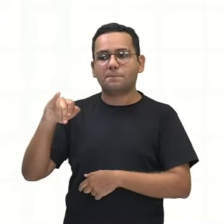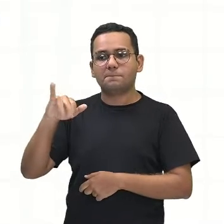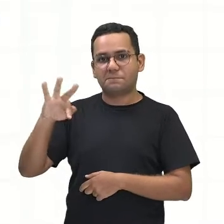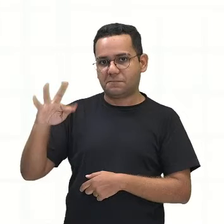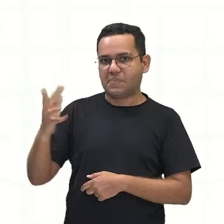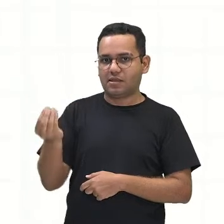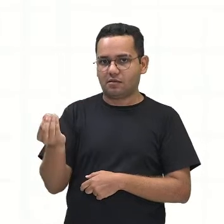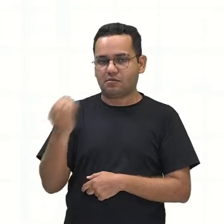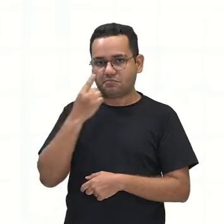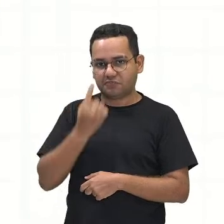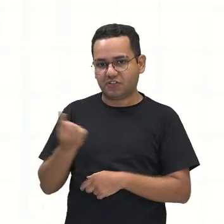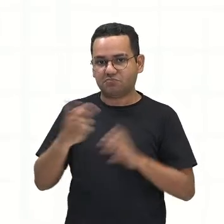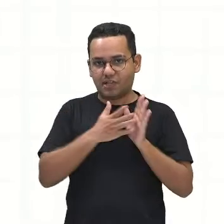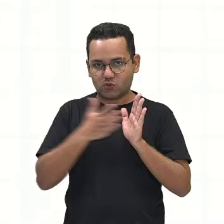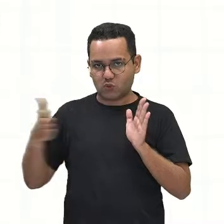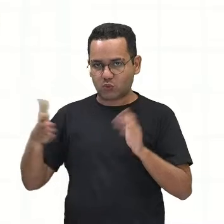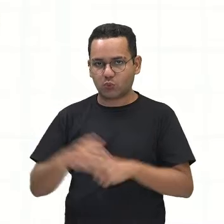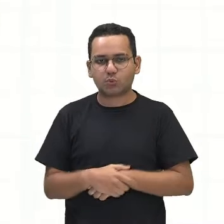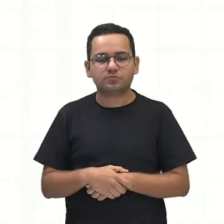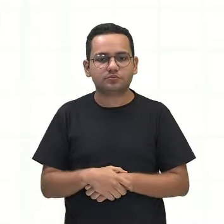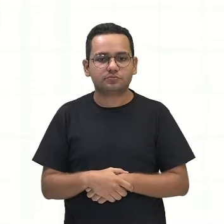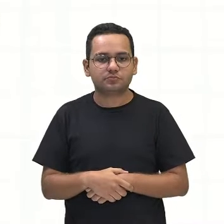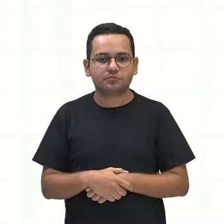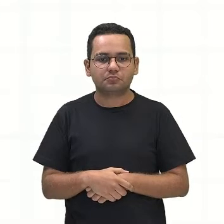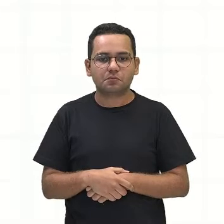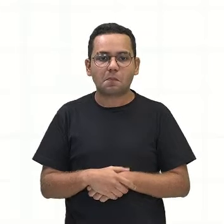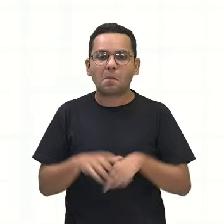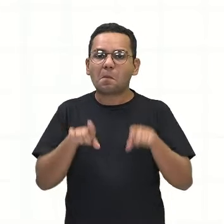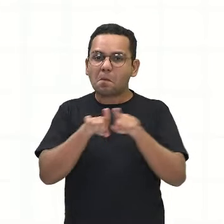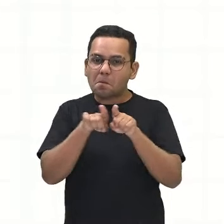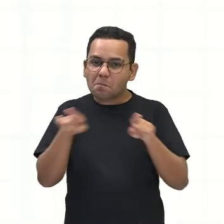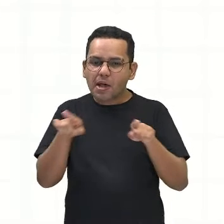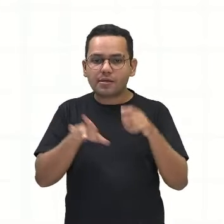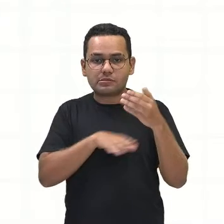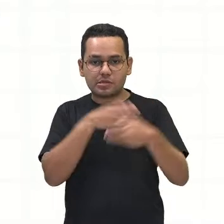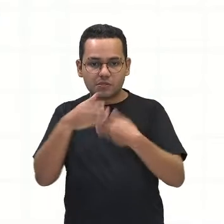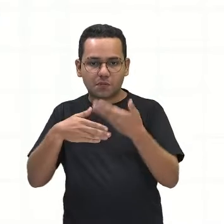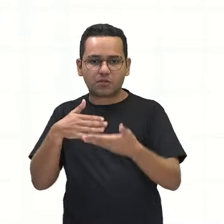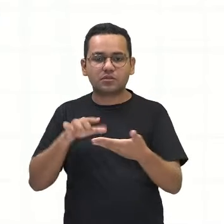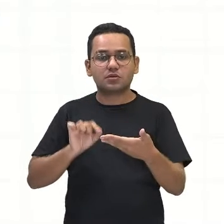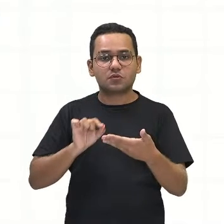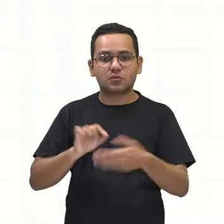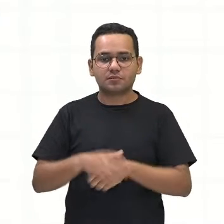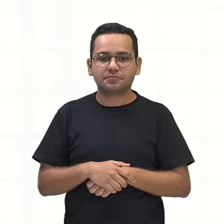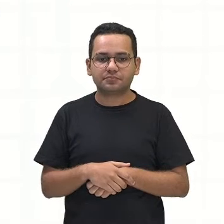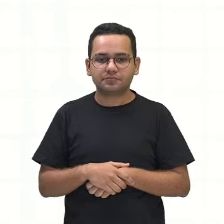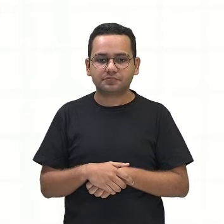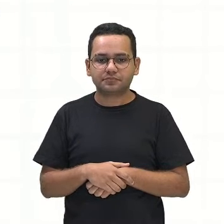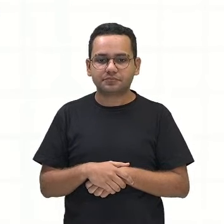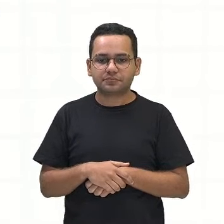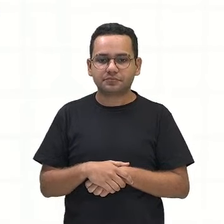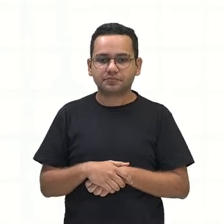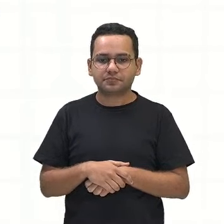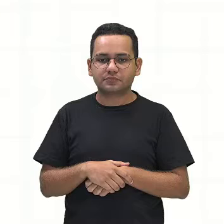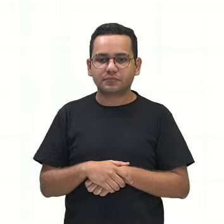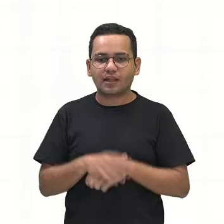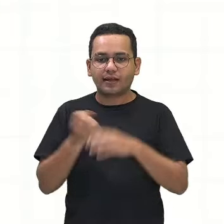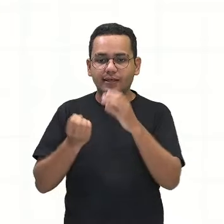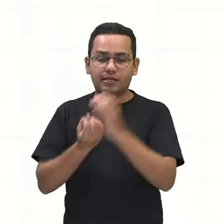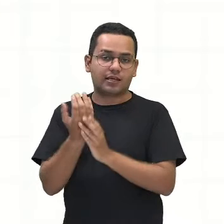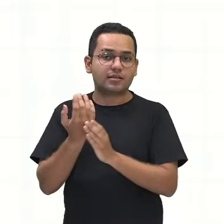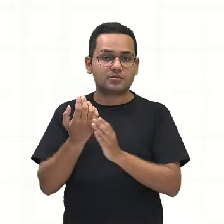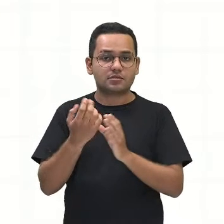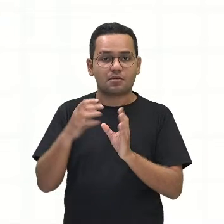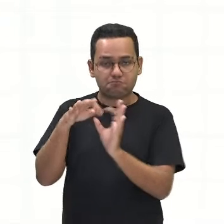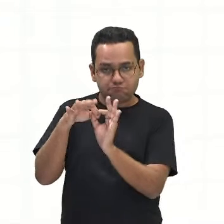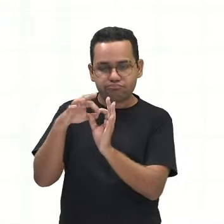vamos ter, com essa fecundação, nós vamos ter a formação da pinha e ali o desenvolvimento,